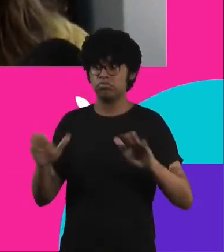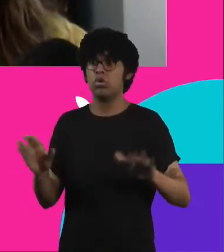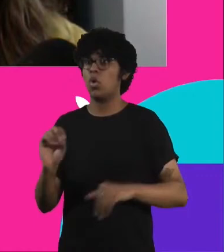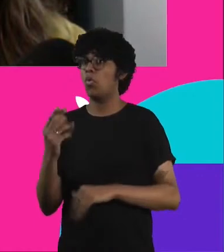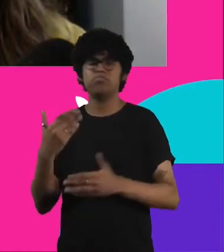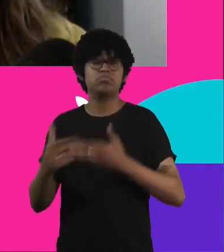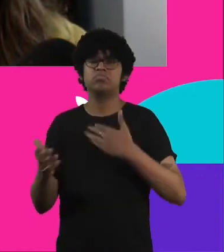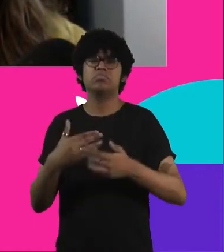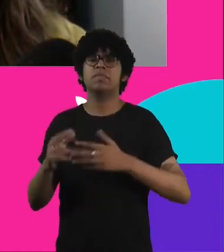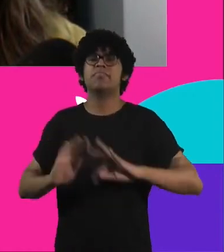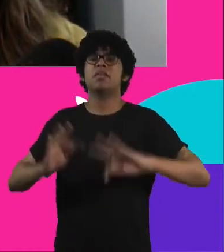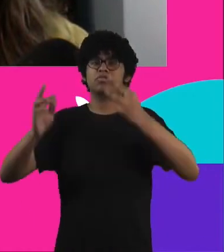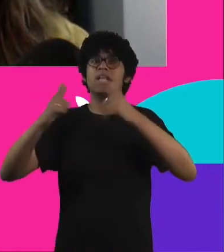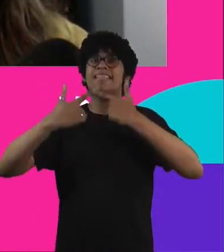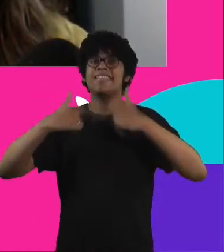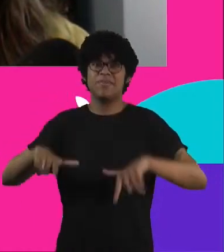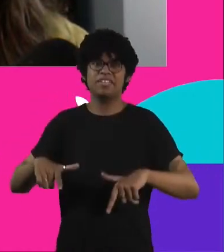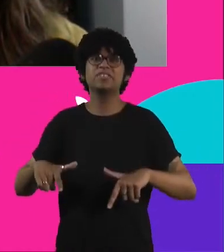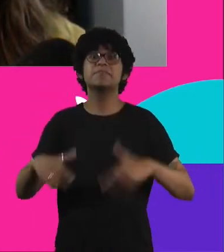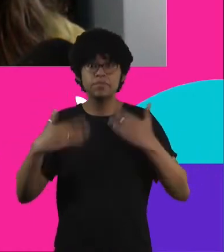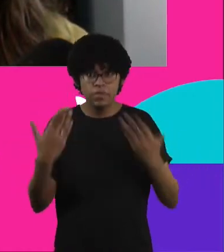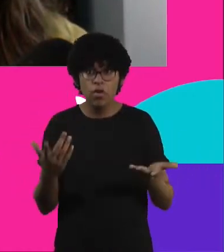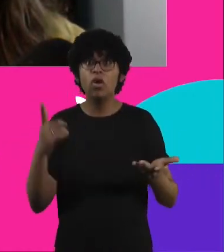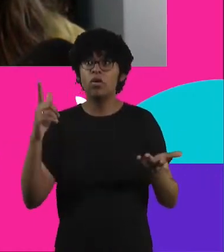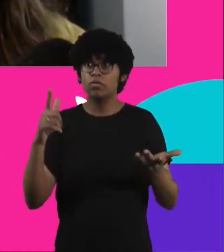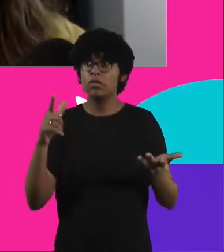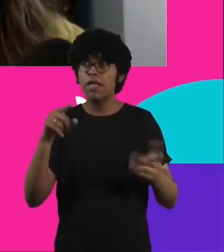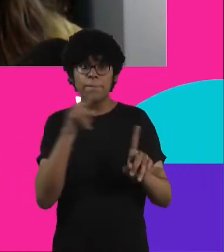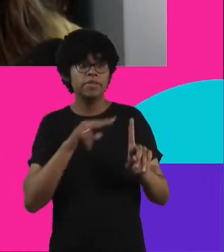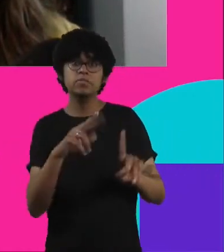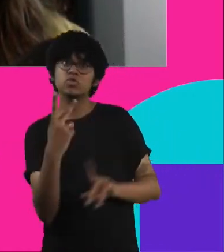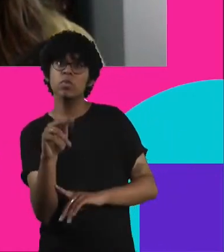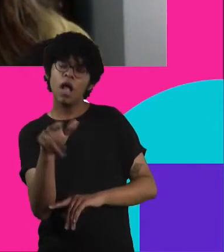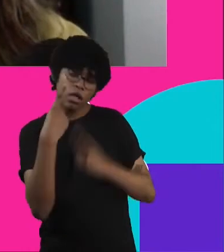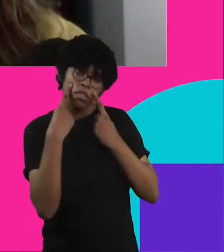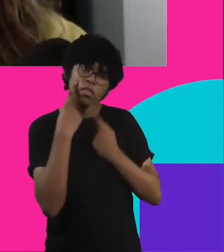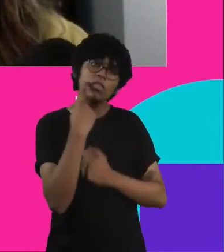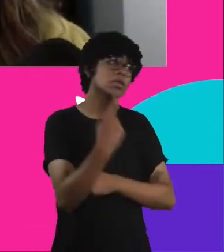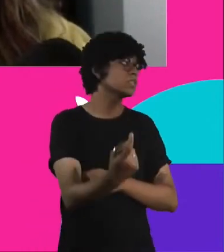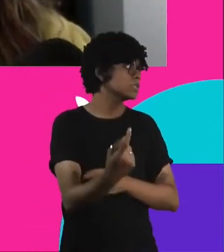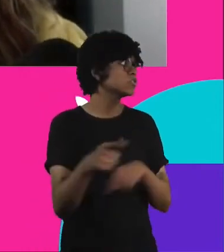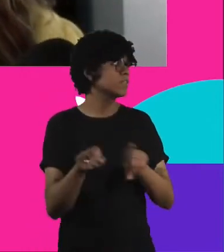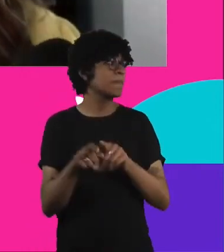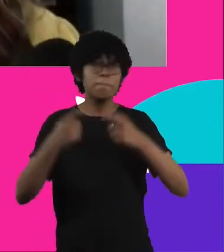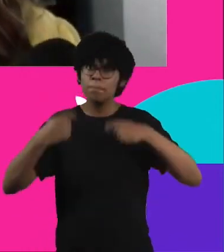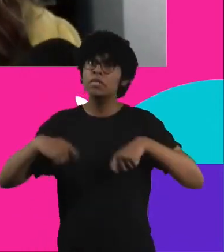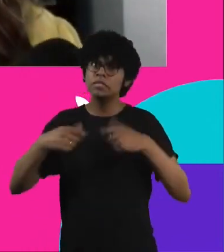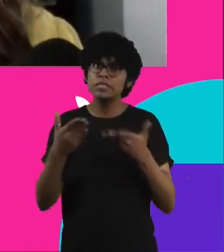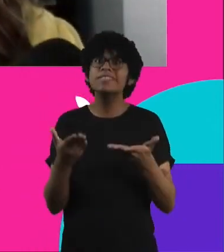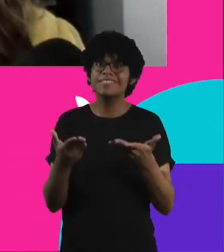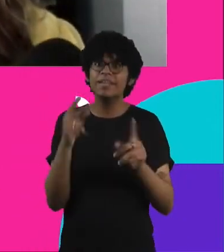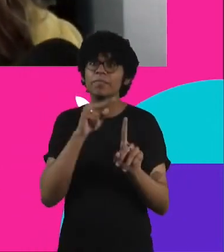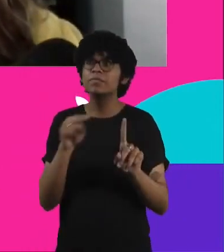qualquer outra tecnologia como linguagem, né? E eu acho que você traz uma visão muito interessante, muito necessária para a gente, né, de olhar